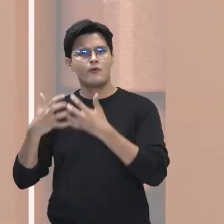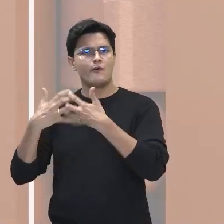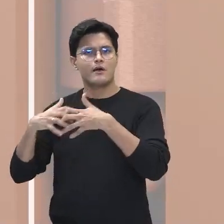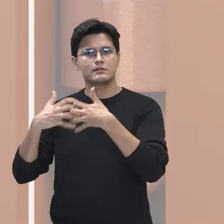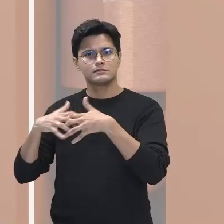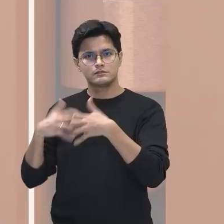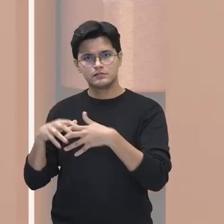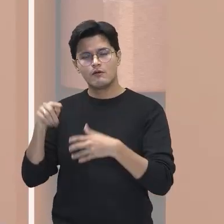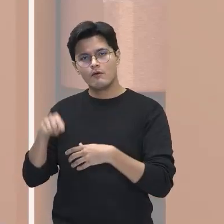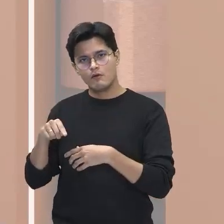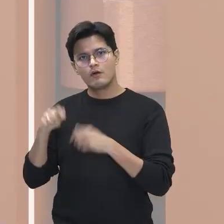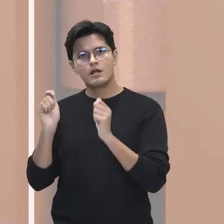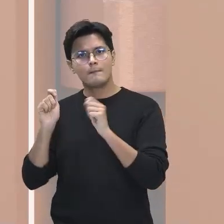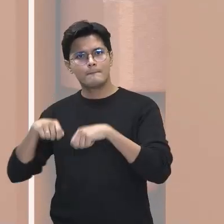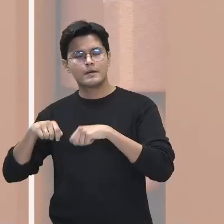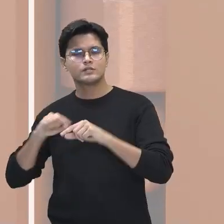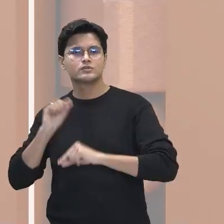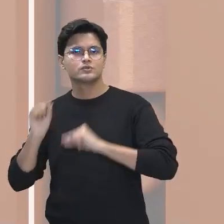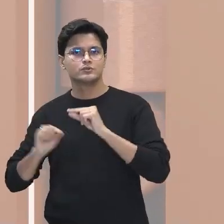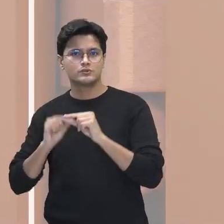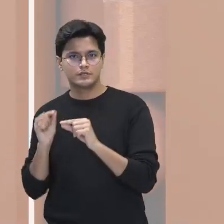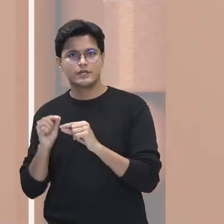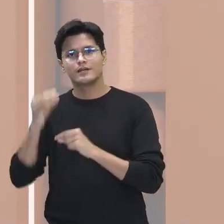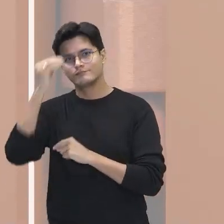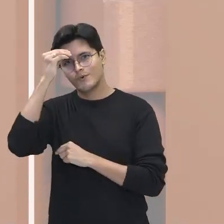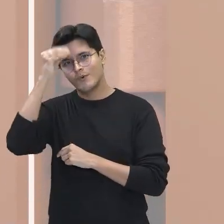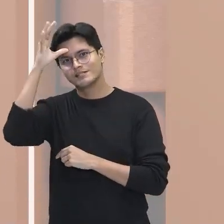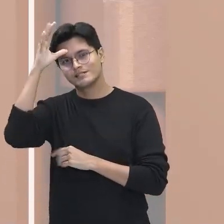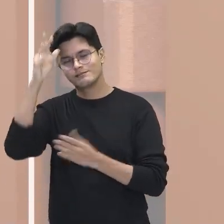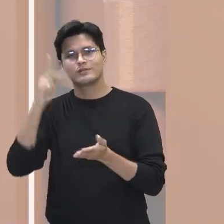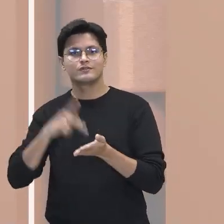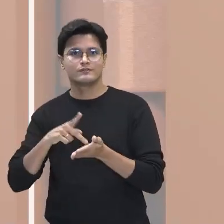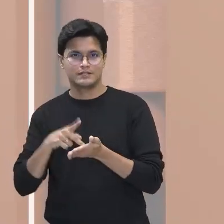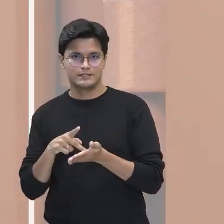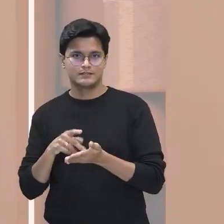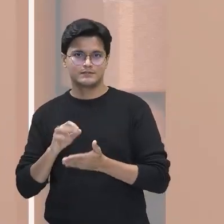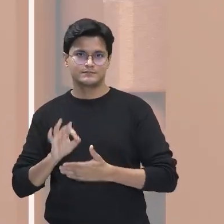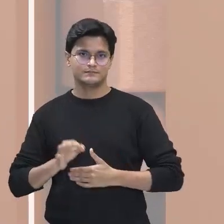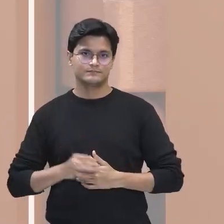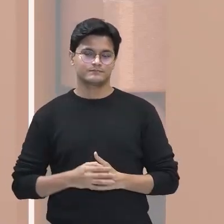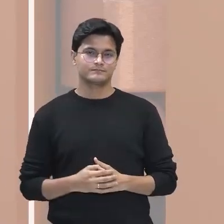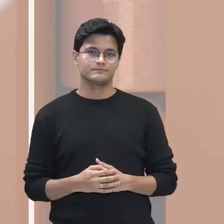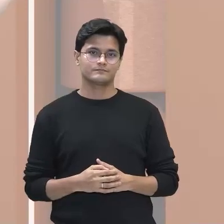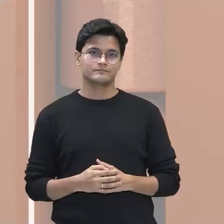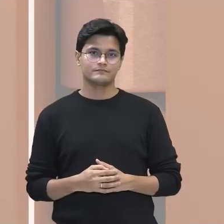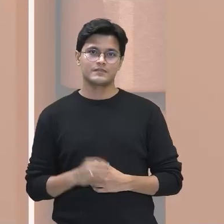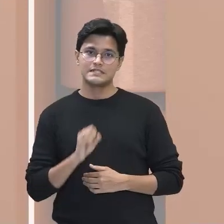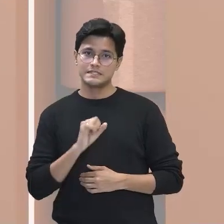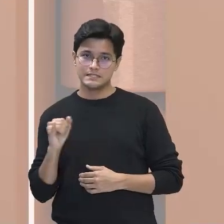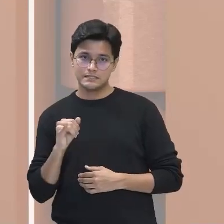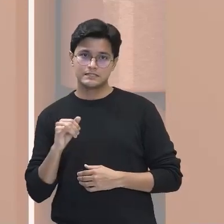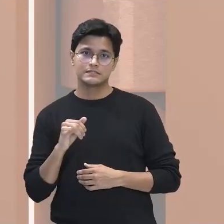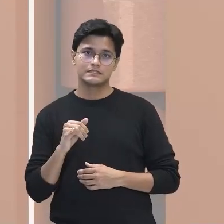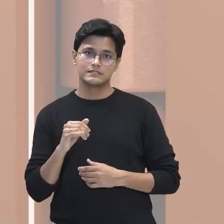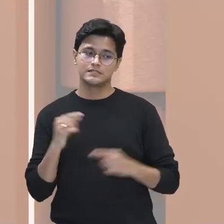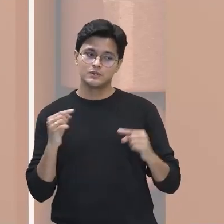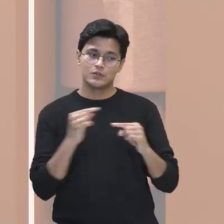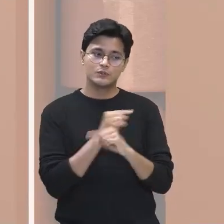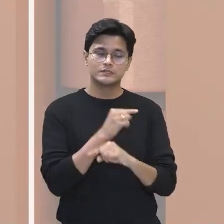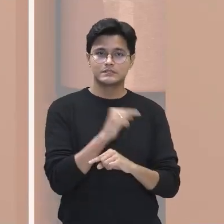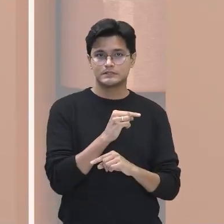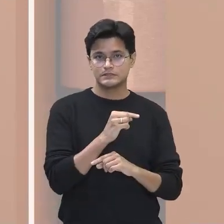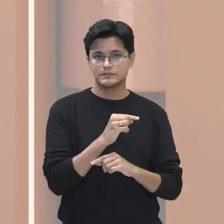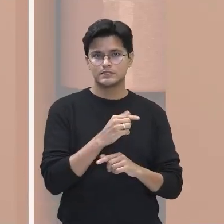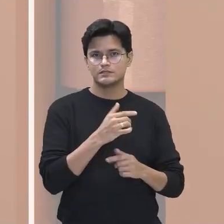capacidade lógica, é isso aí que vai nos trazer esse conhecimento aí. Tudo que vier fora disso daí é